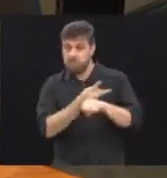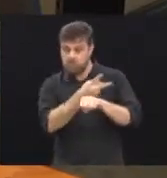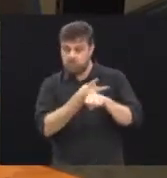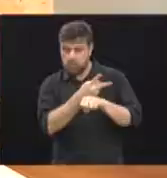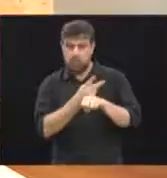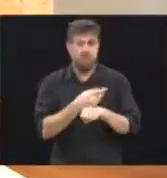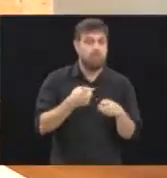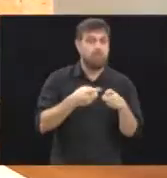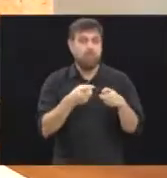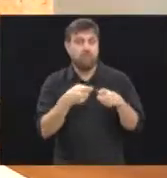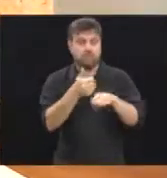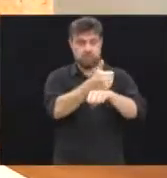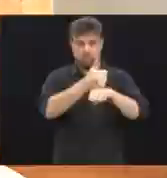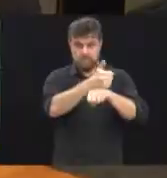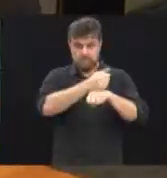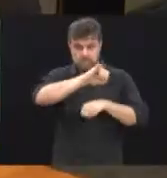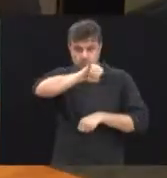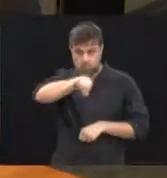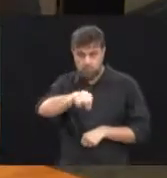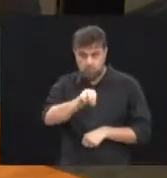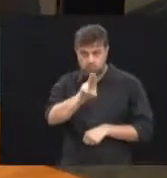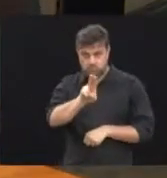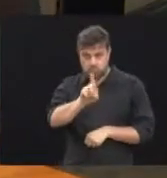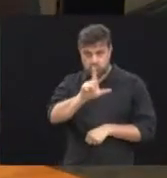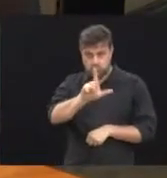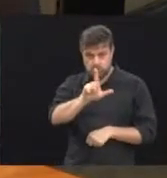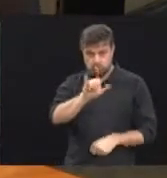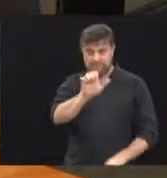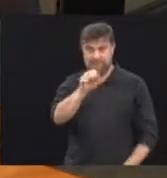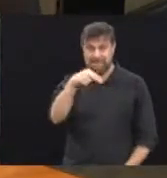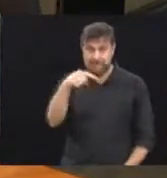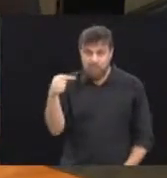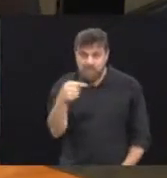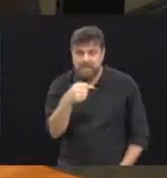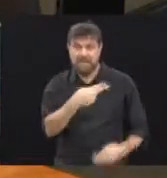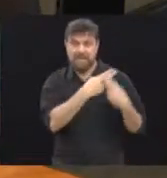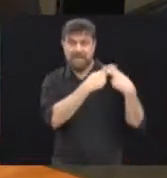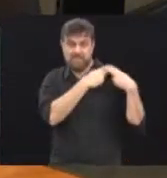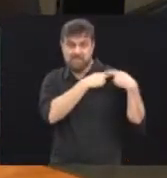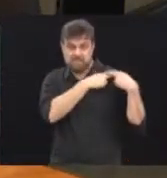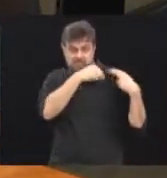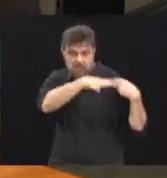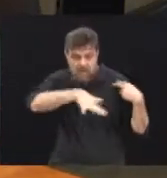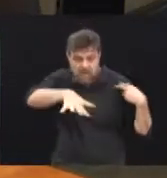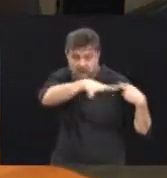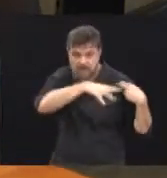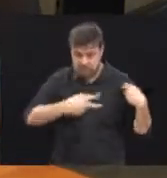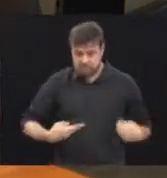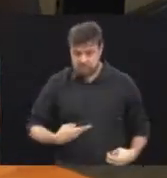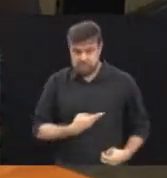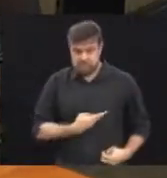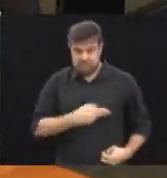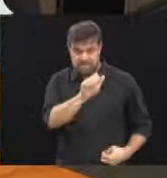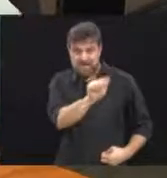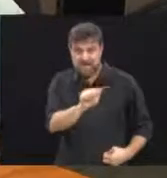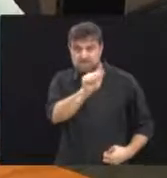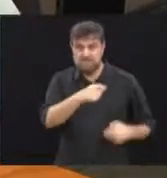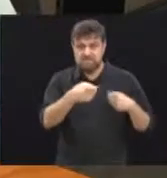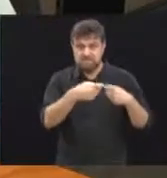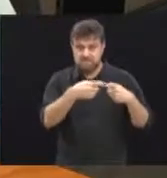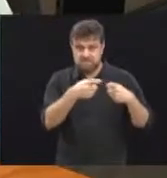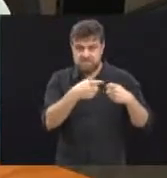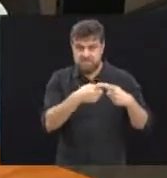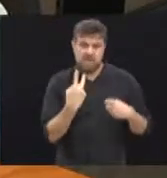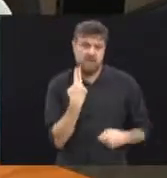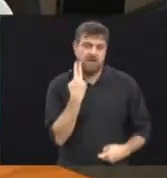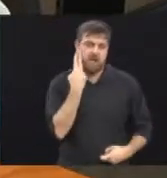cirurgião plástico Juliano Pereira, que é o coordenador do Departamento de Cirurgia Plástica da Sociedade de Medicina e Cirurgia